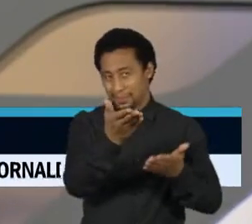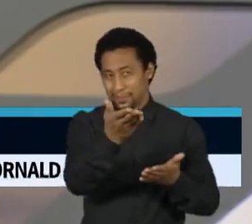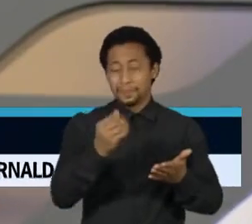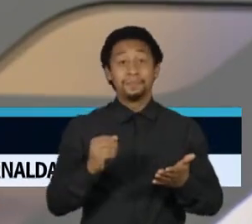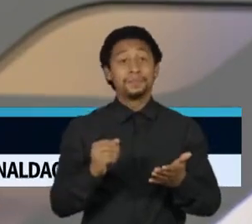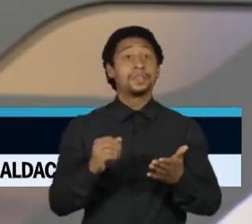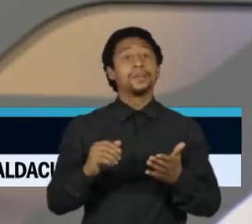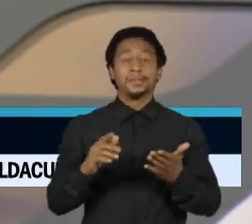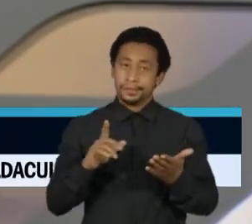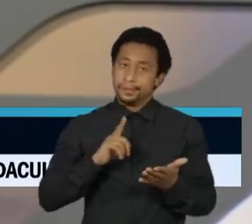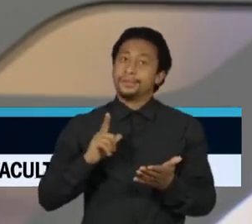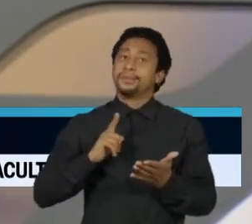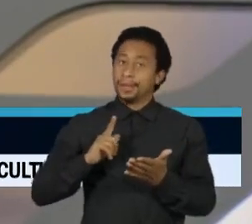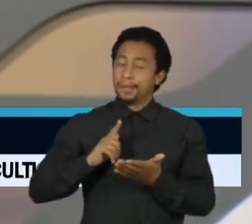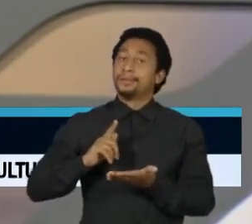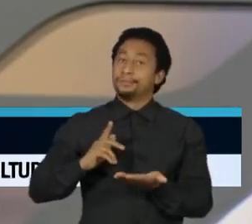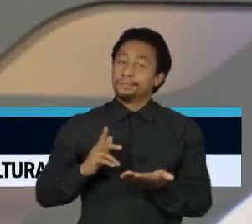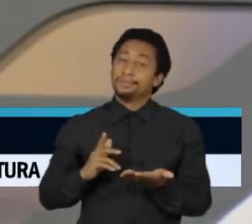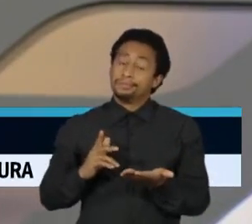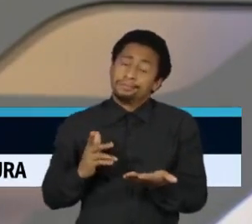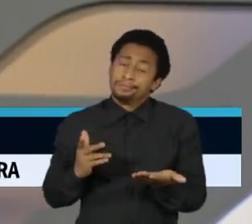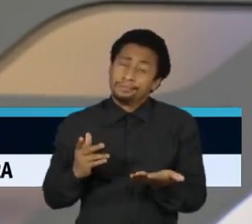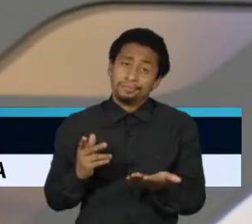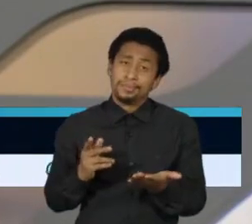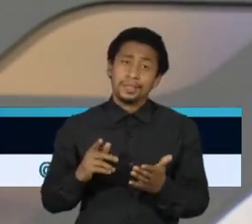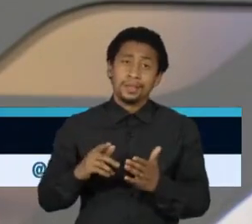estrutura deficiente do nosso judiciário.